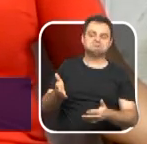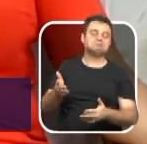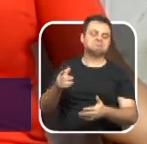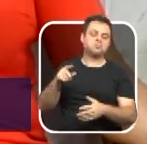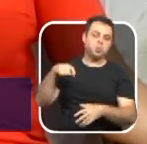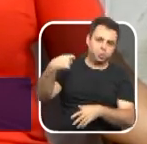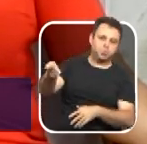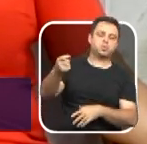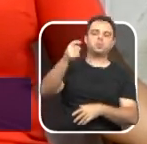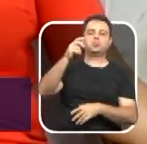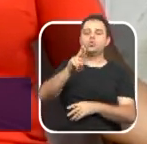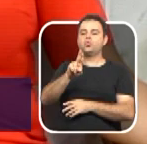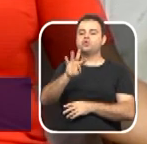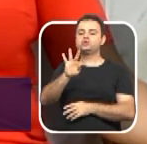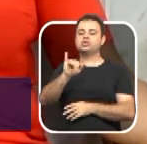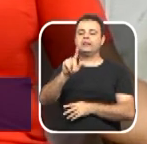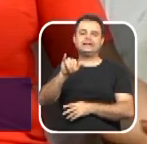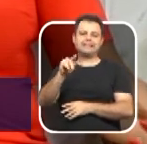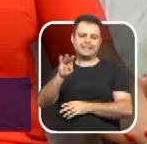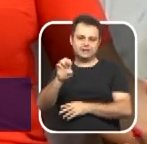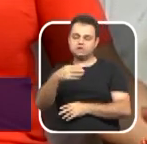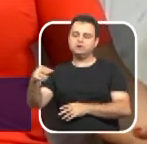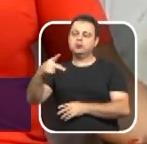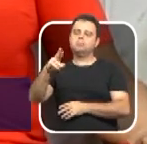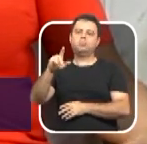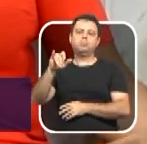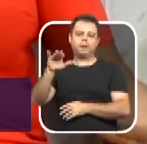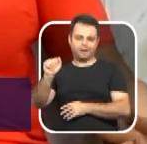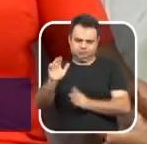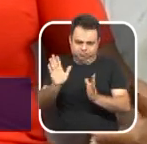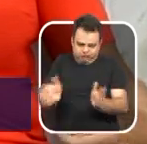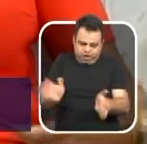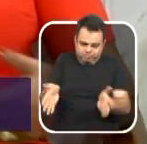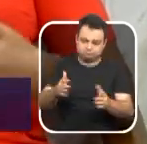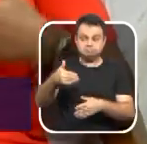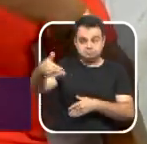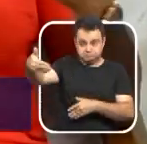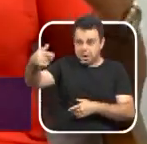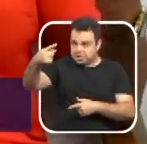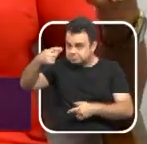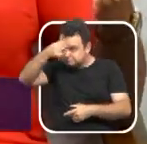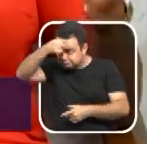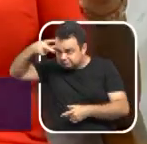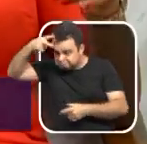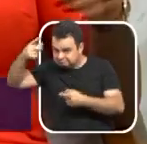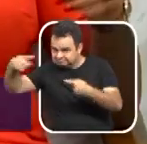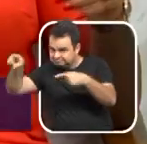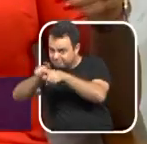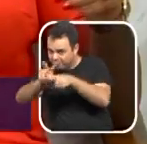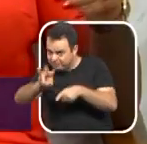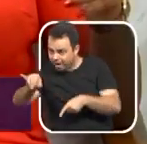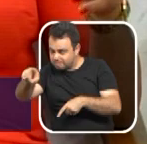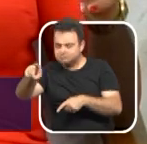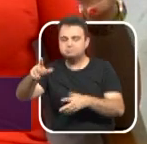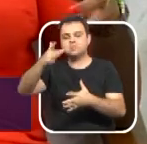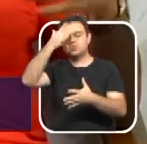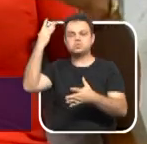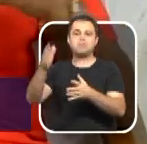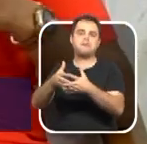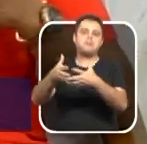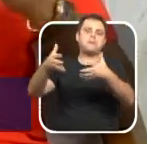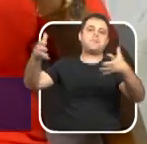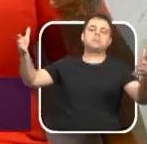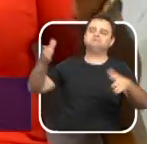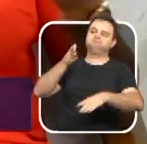vai ser amplificado, né? Porque se com a ajuda de voluntários, eles passam de 2.000 atendimentos mês,